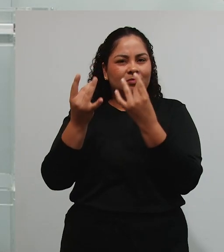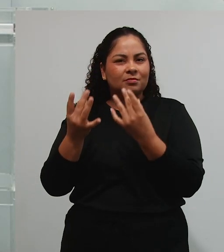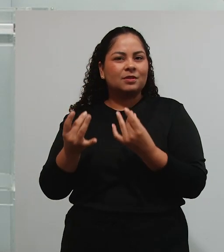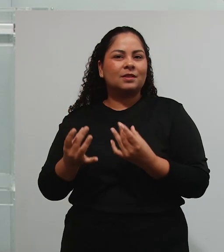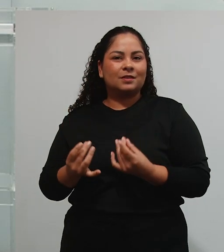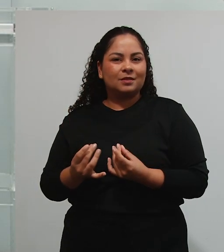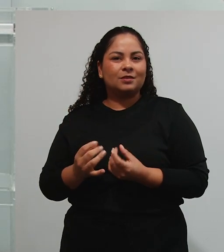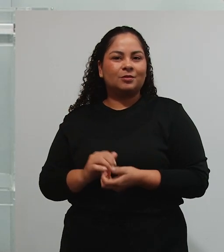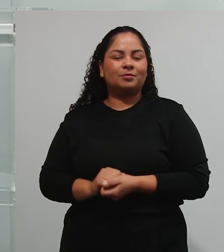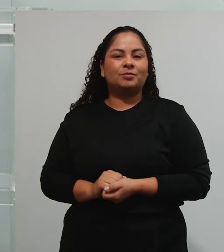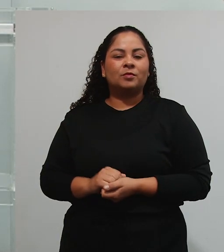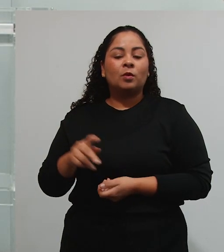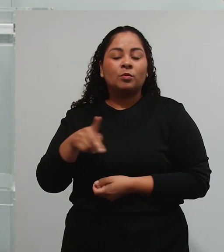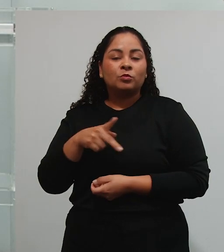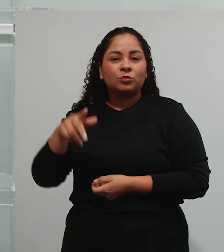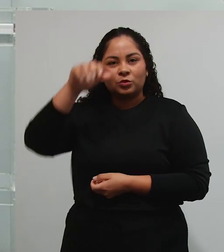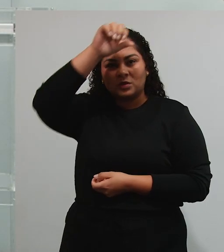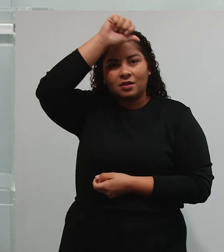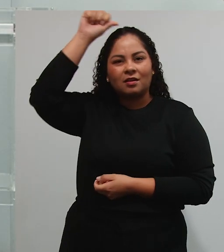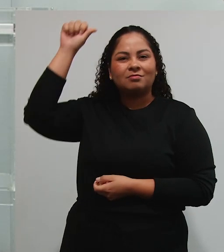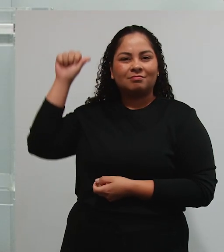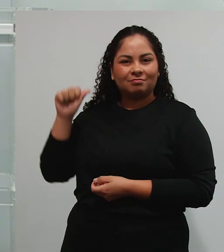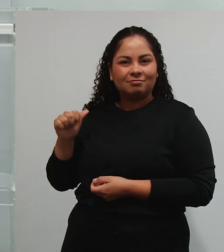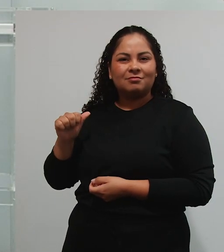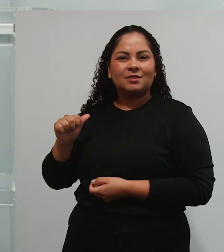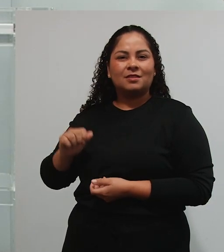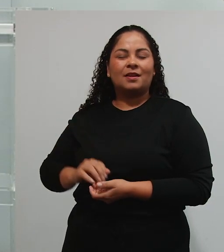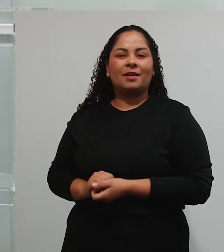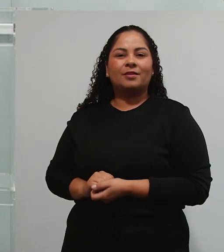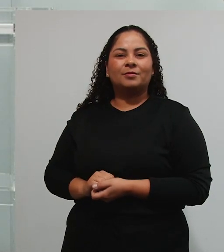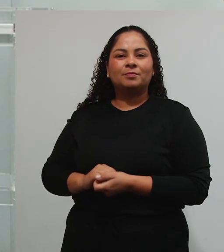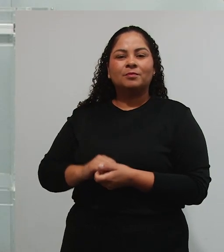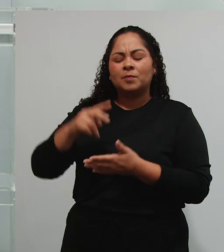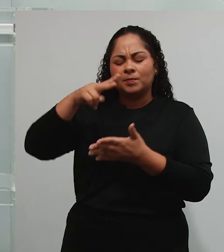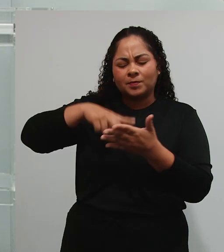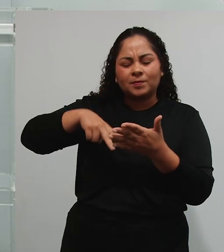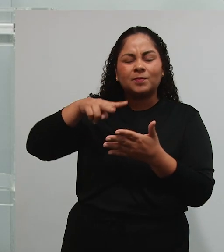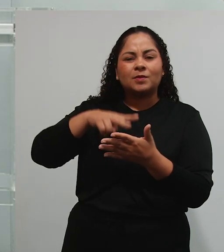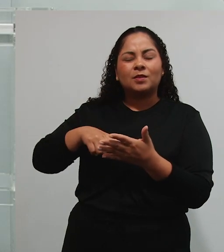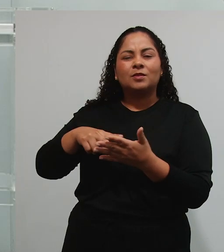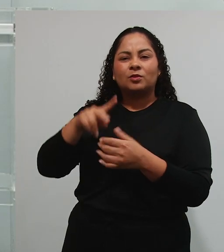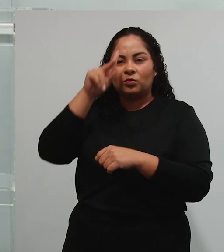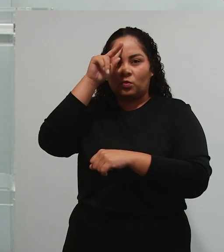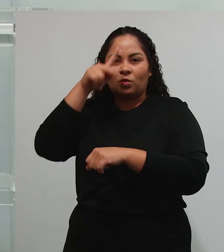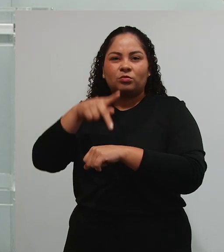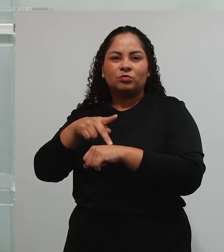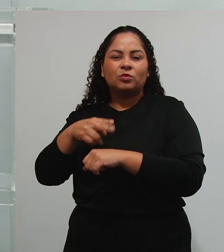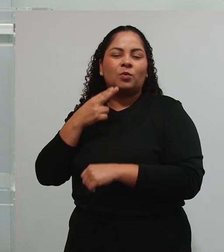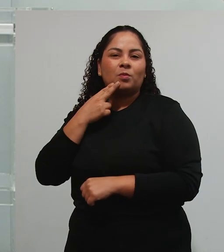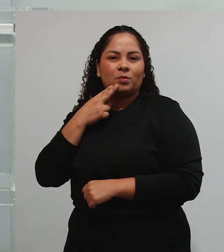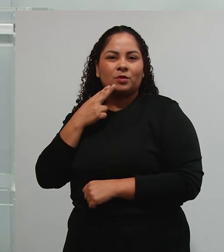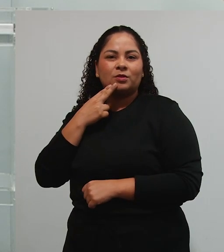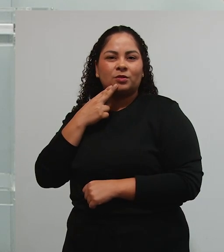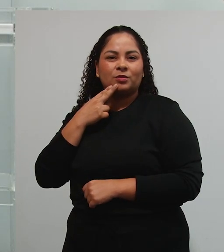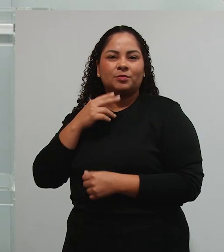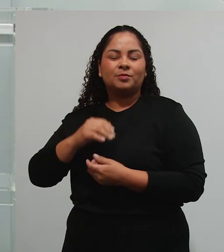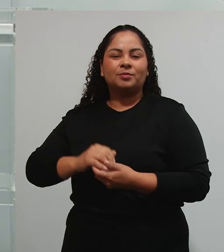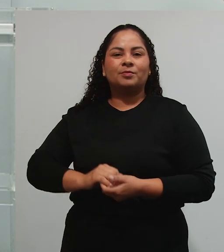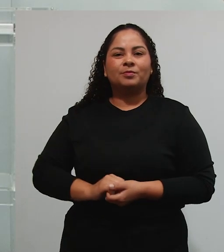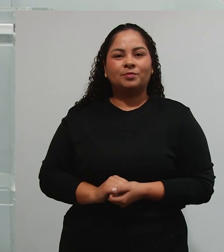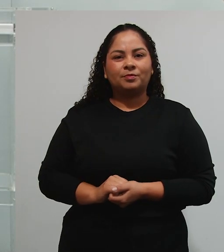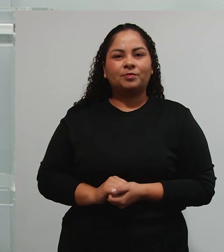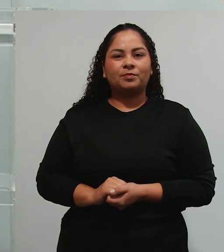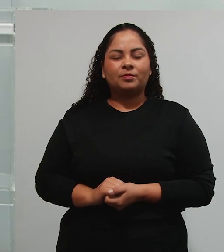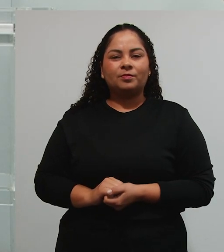professora Andréia, né, uma grande leitora de Bakhtin. Então, há um maior leque,